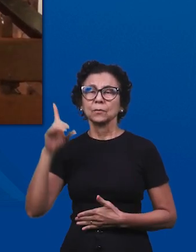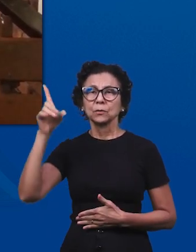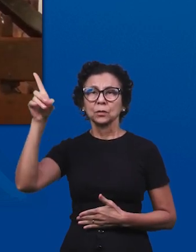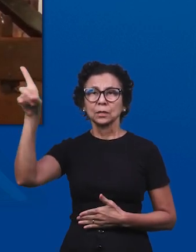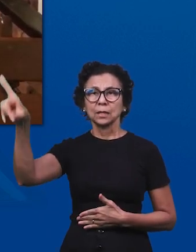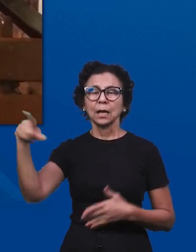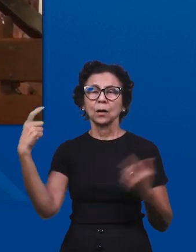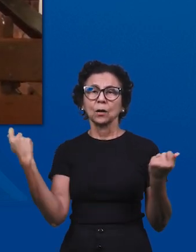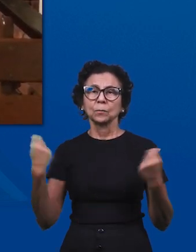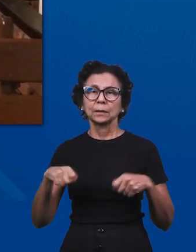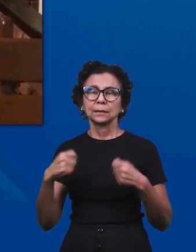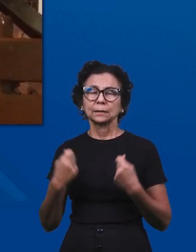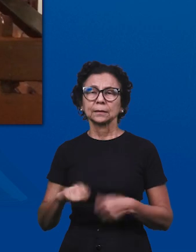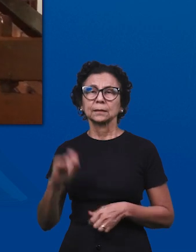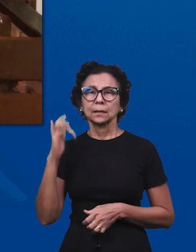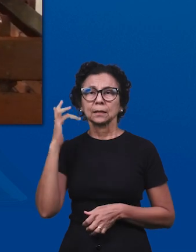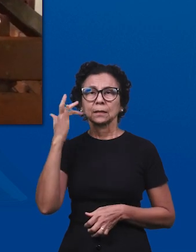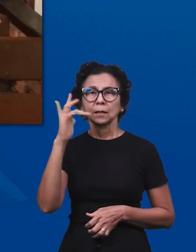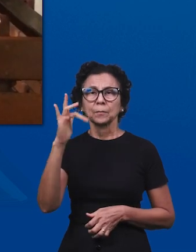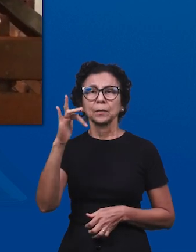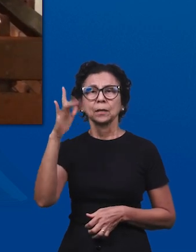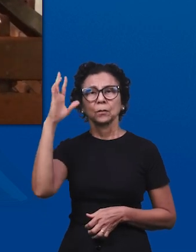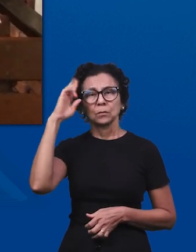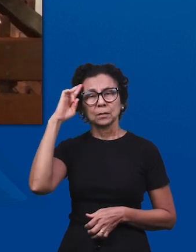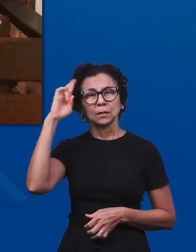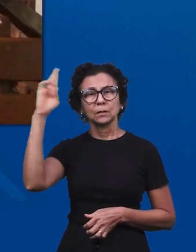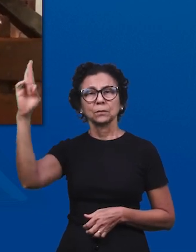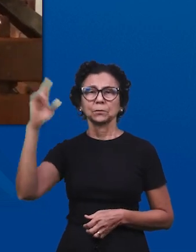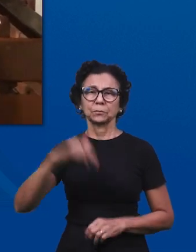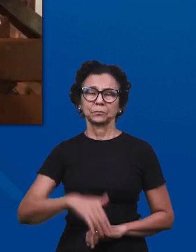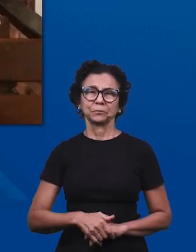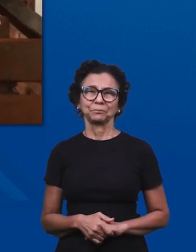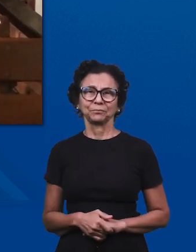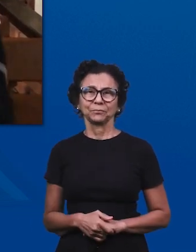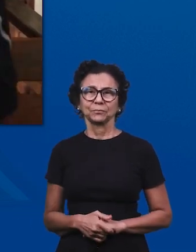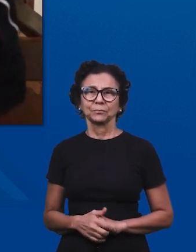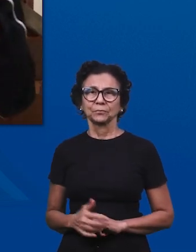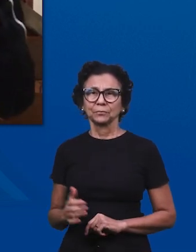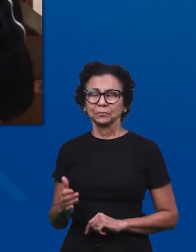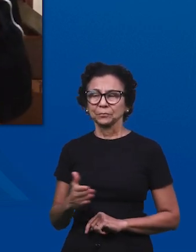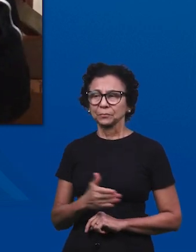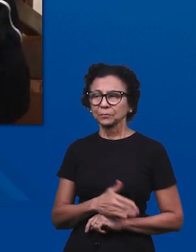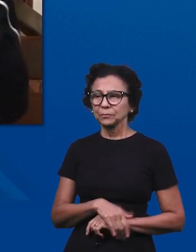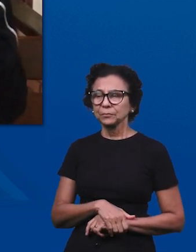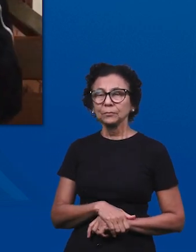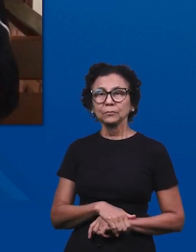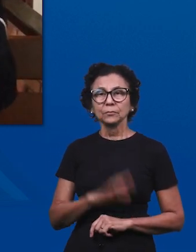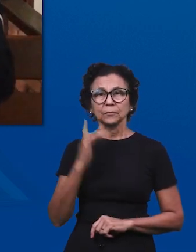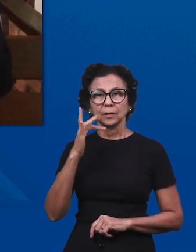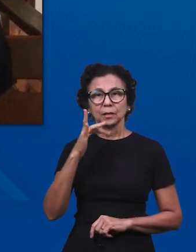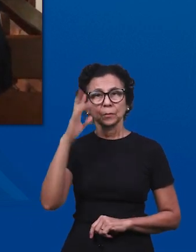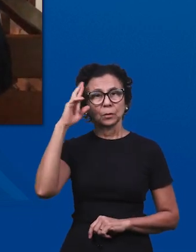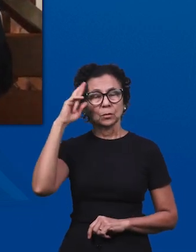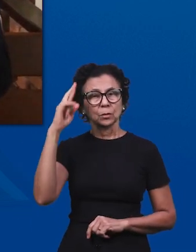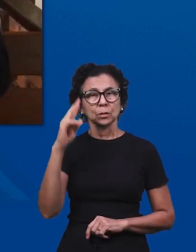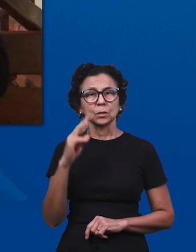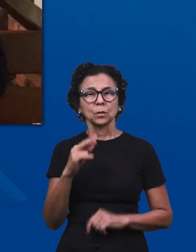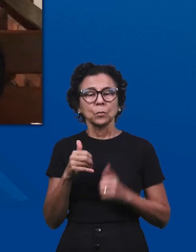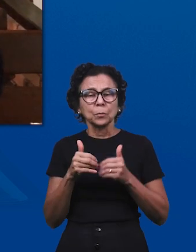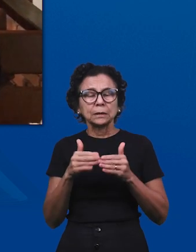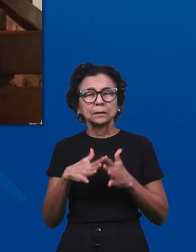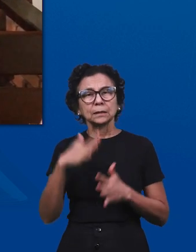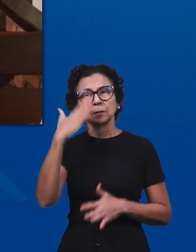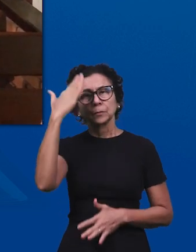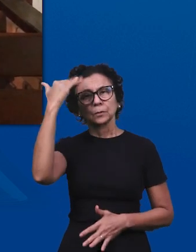o temor do Senhor no coração. O temor do Senhor é o princípio da ciência.